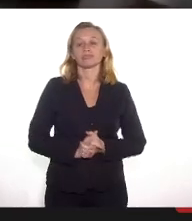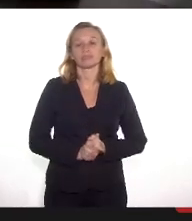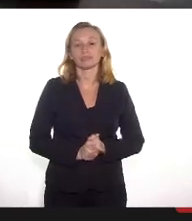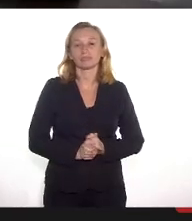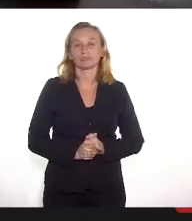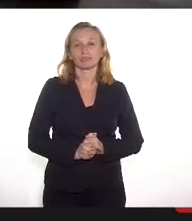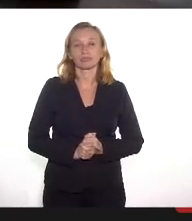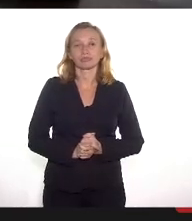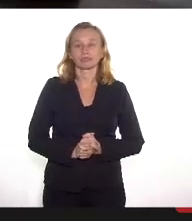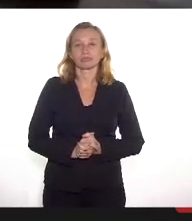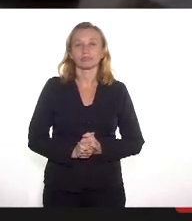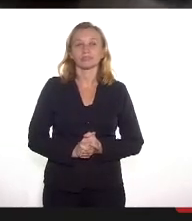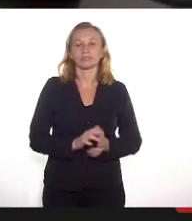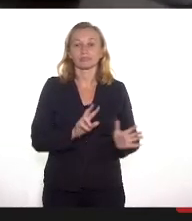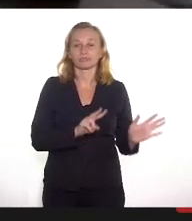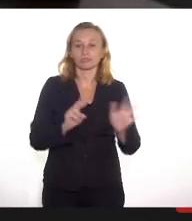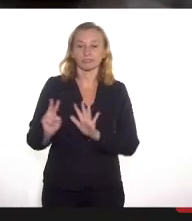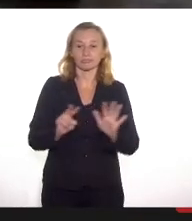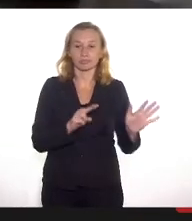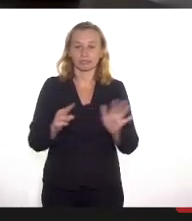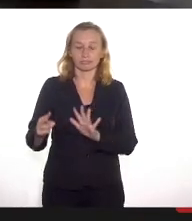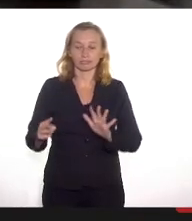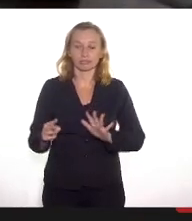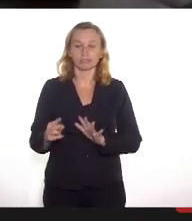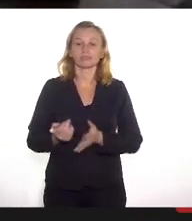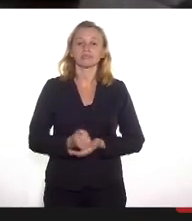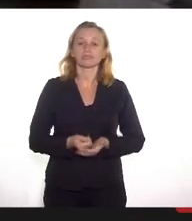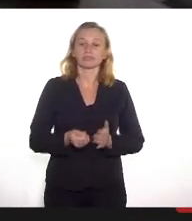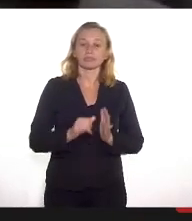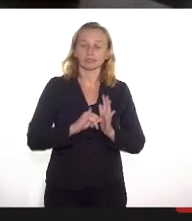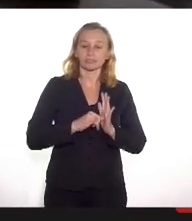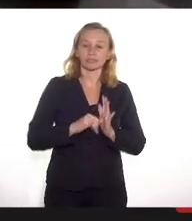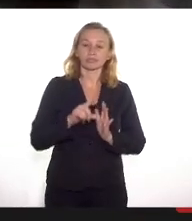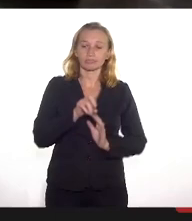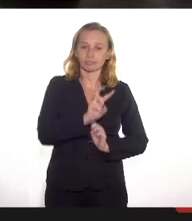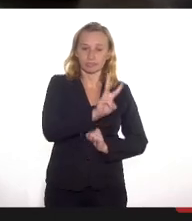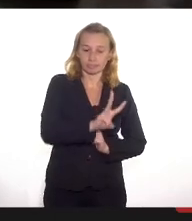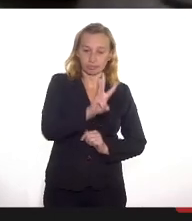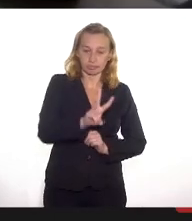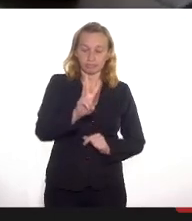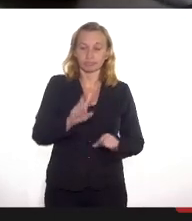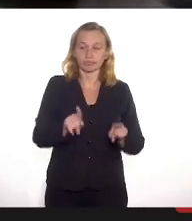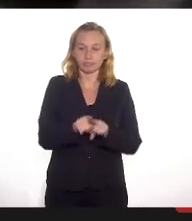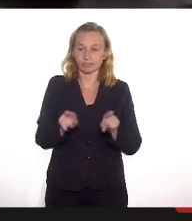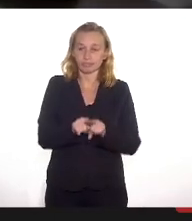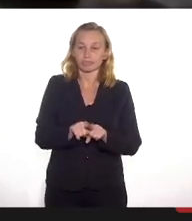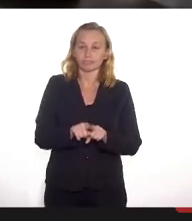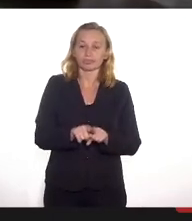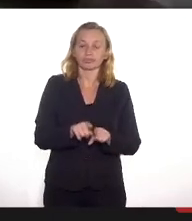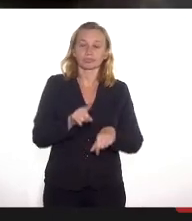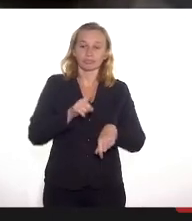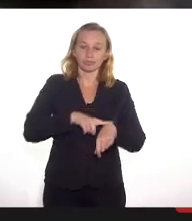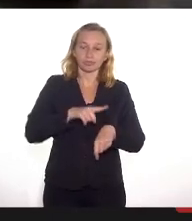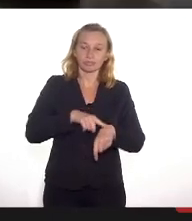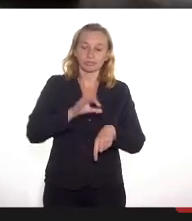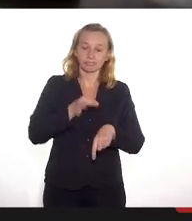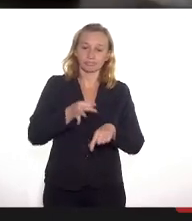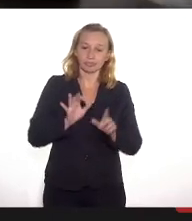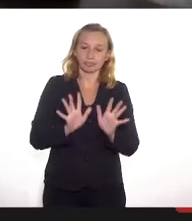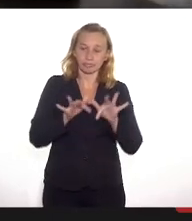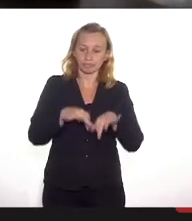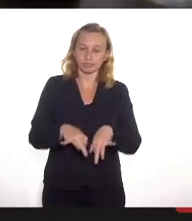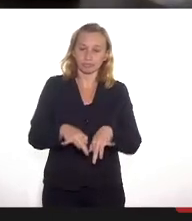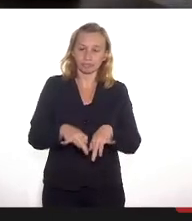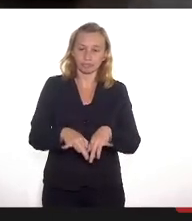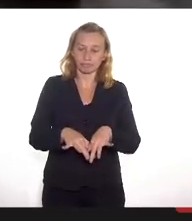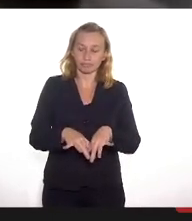e nós colocamos semanalmente nos nossos boletins tanto comigo está vendo site hosted lá no momento que você fecha o mapa